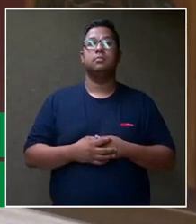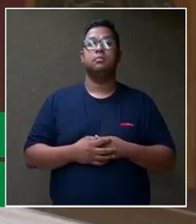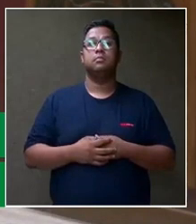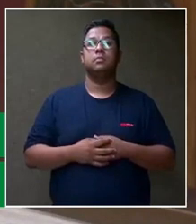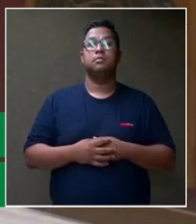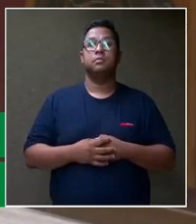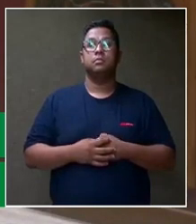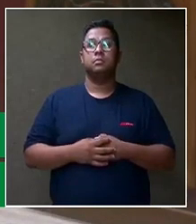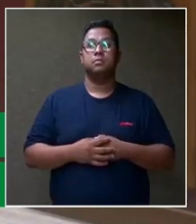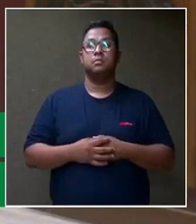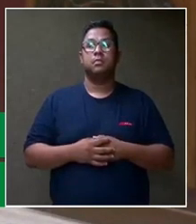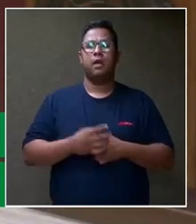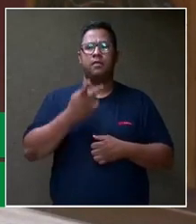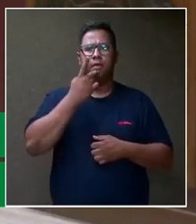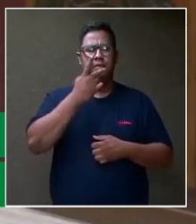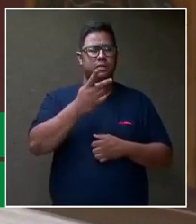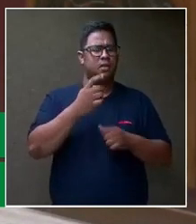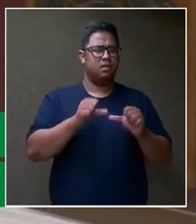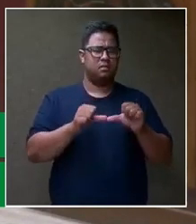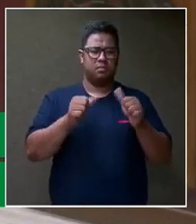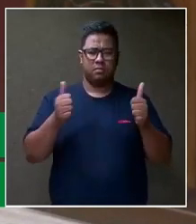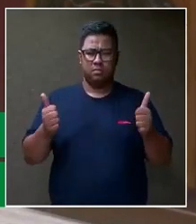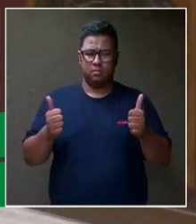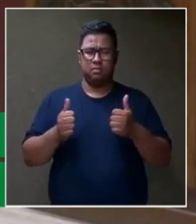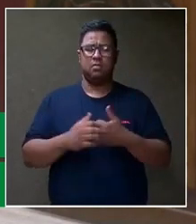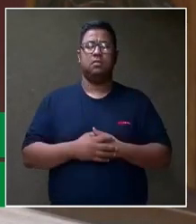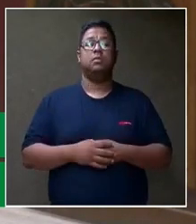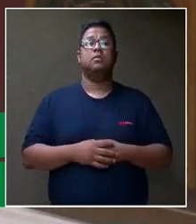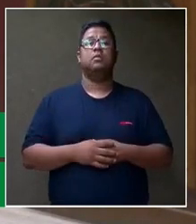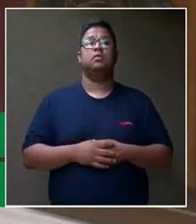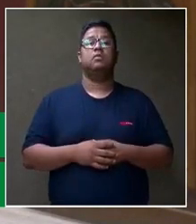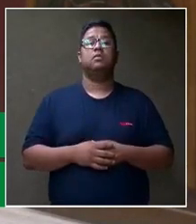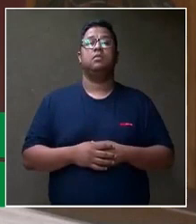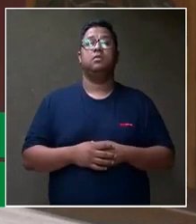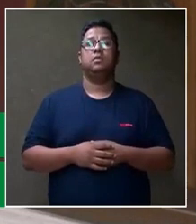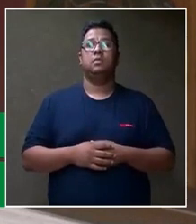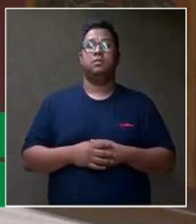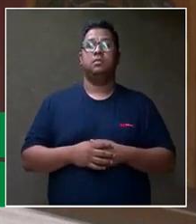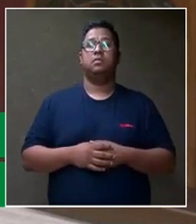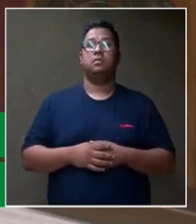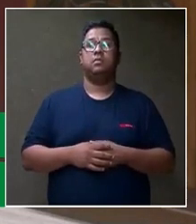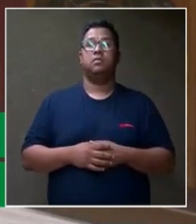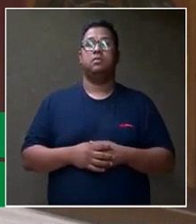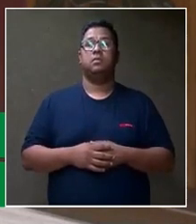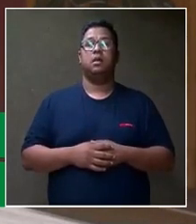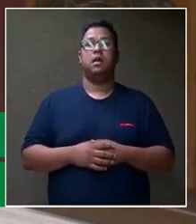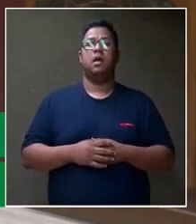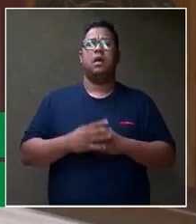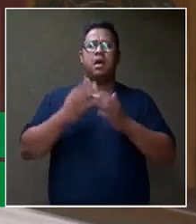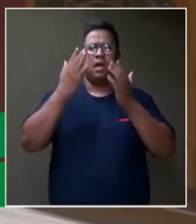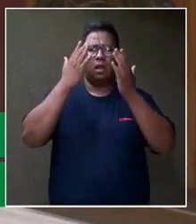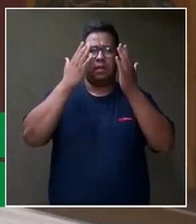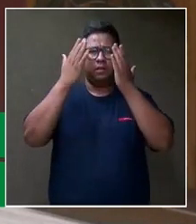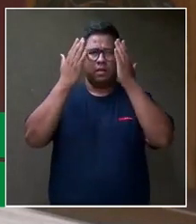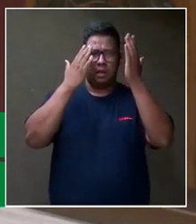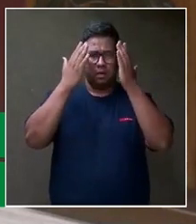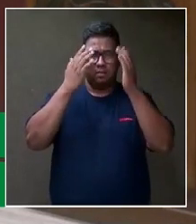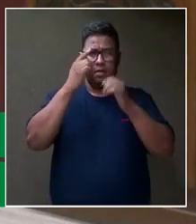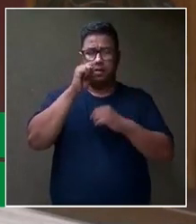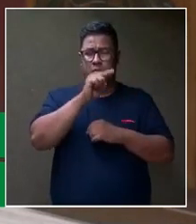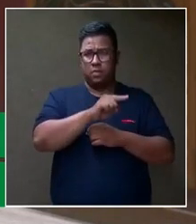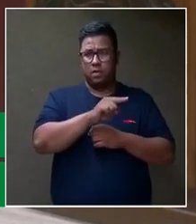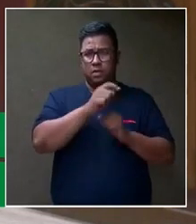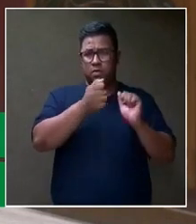ela já tinha dito para você que não dava mais, né? Inclusive, há nos autos informações de que ela estava fazendo terapia de casal com ele.